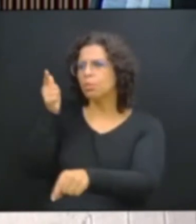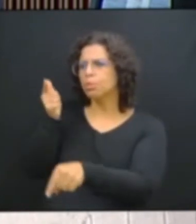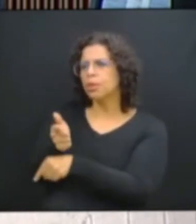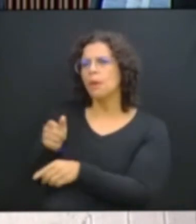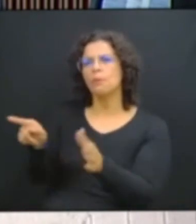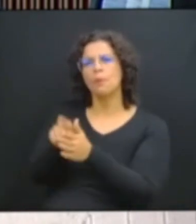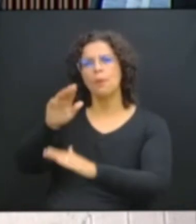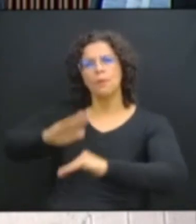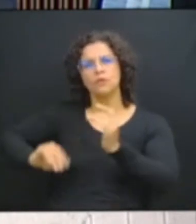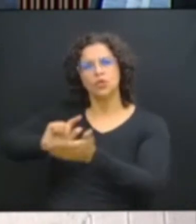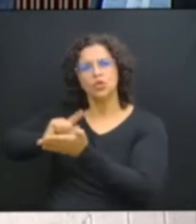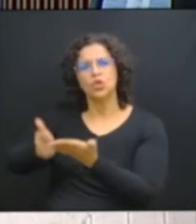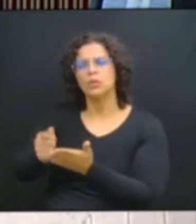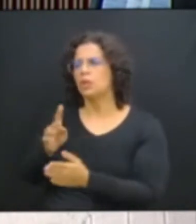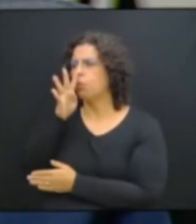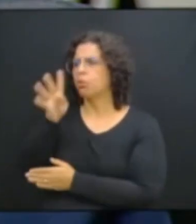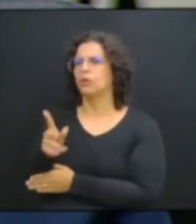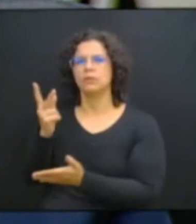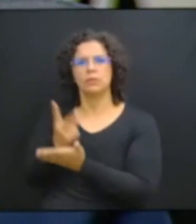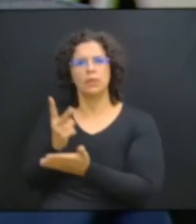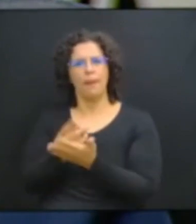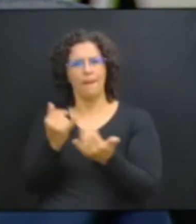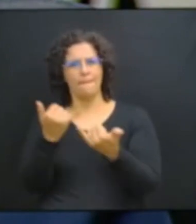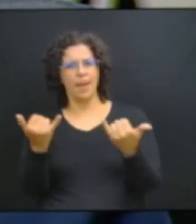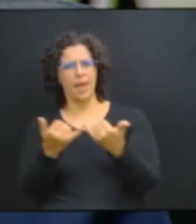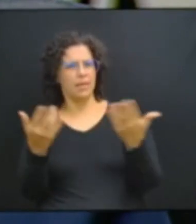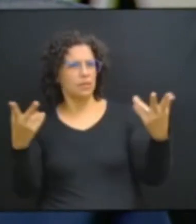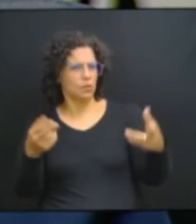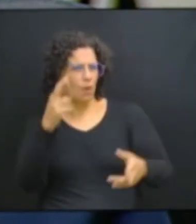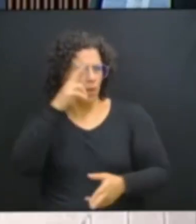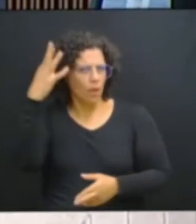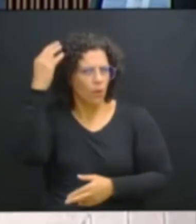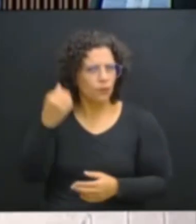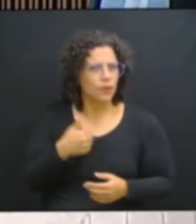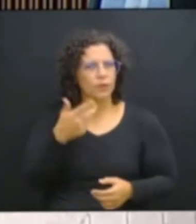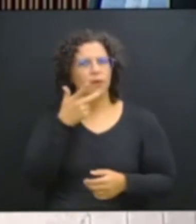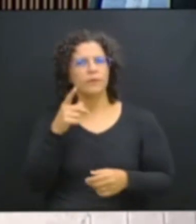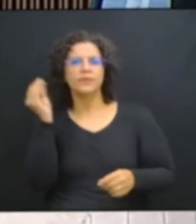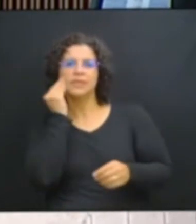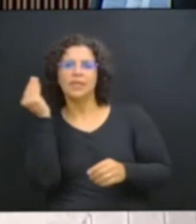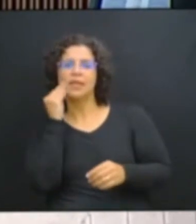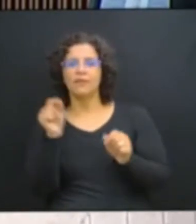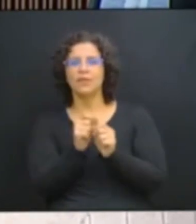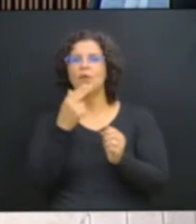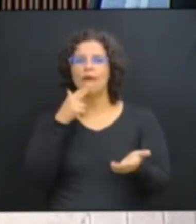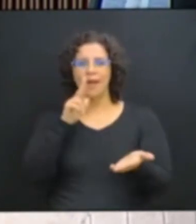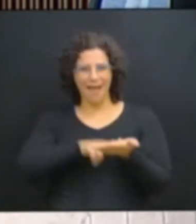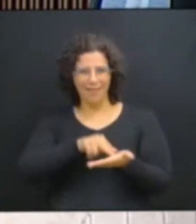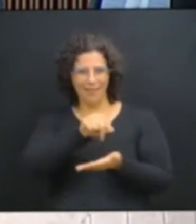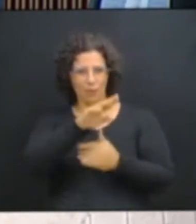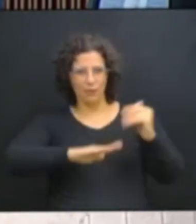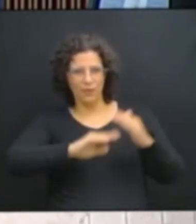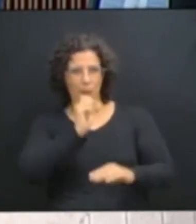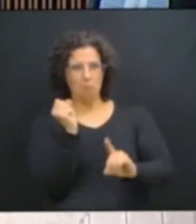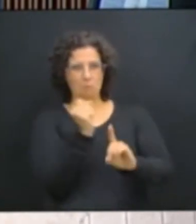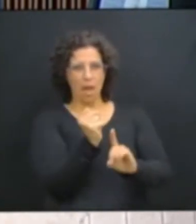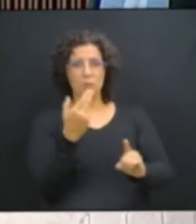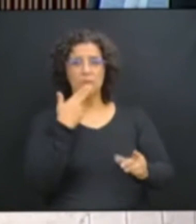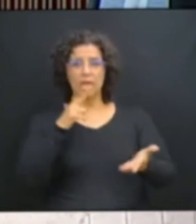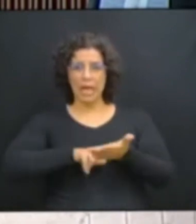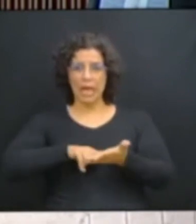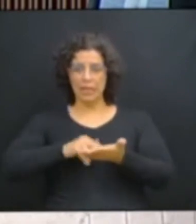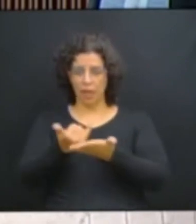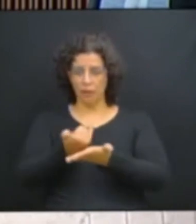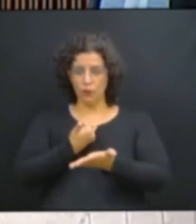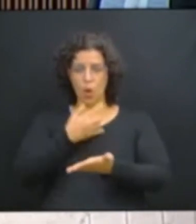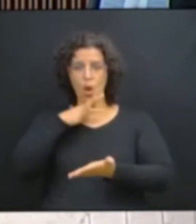jornalista e o jornal. É tipo, Maurício, querendo matar o carteiro, porque a carta veio com uma